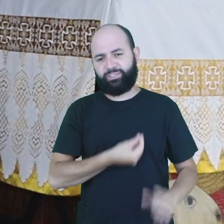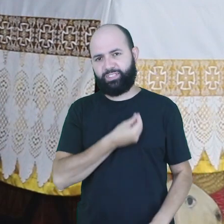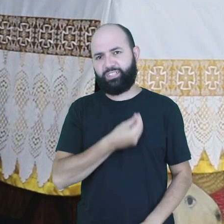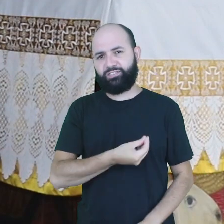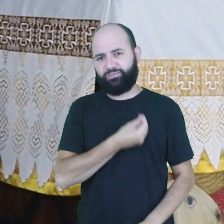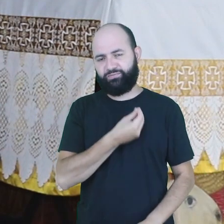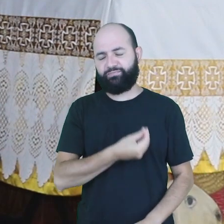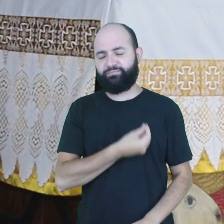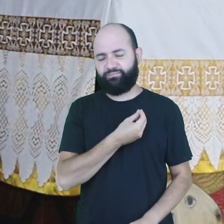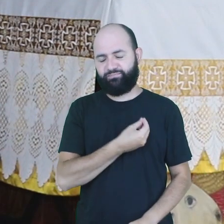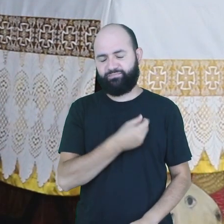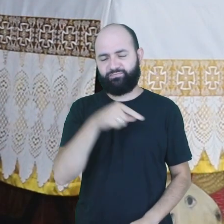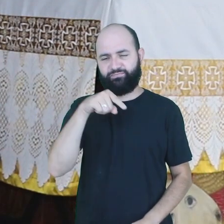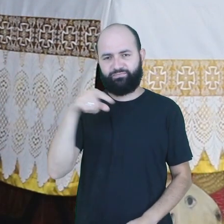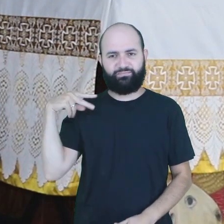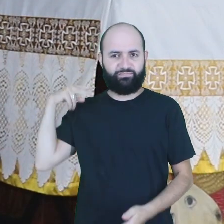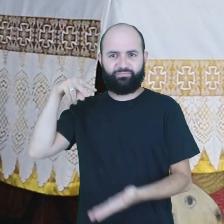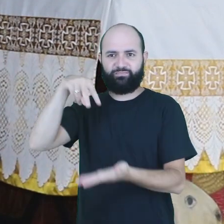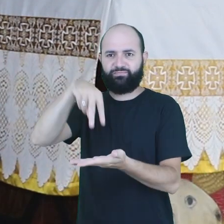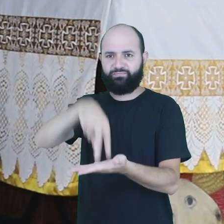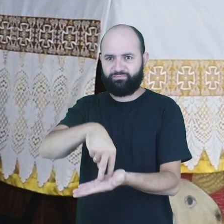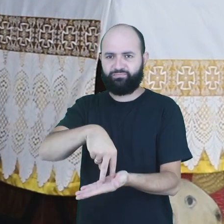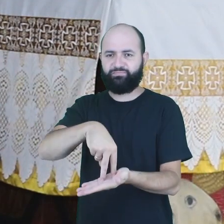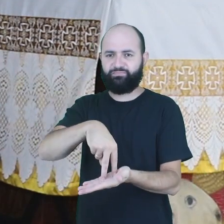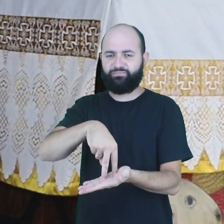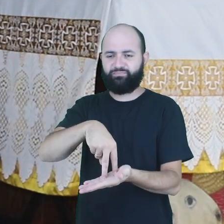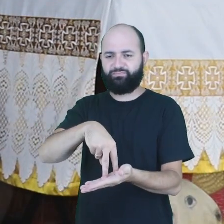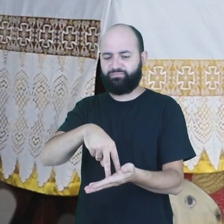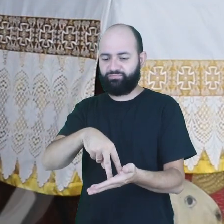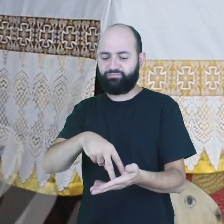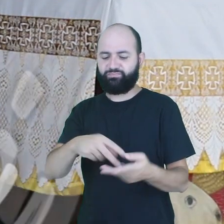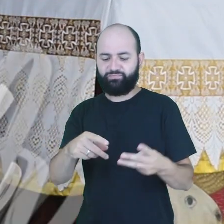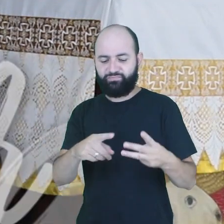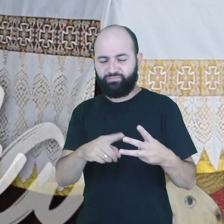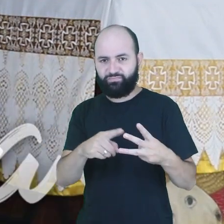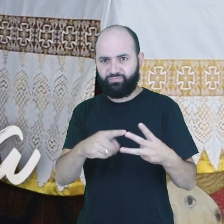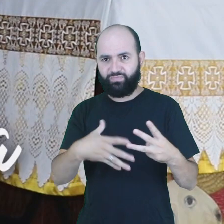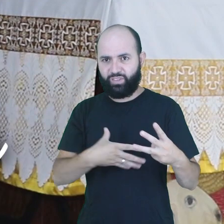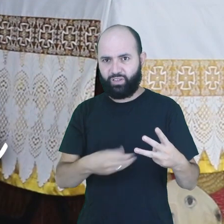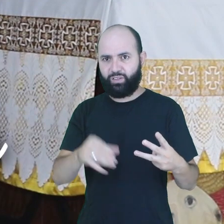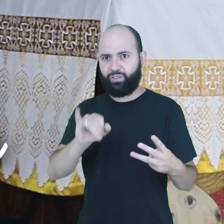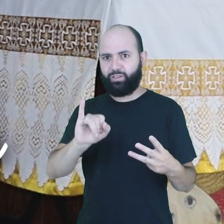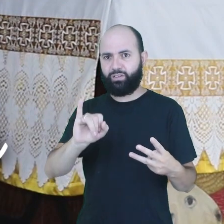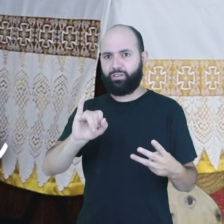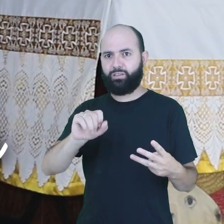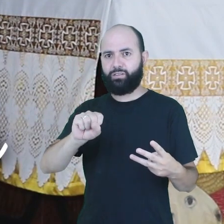nosso está aqui, ó. Isaac Mendes Pereira.